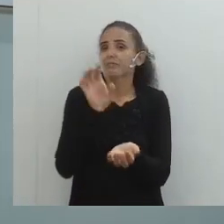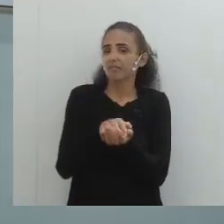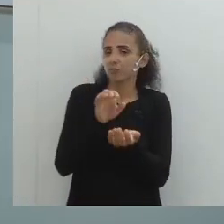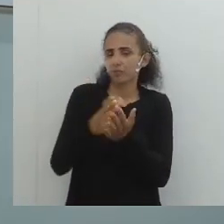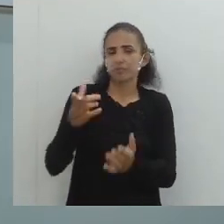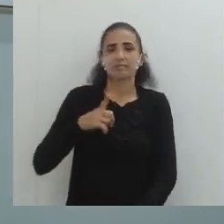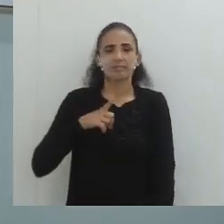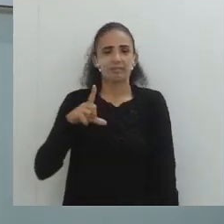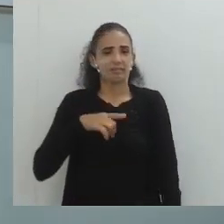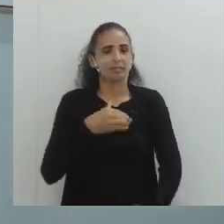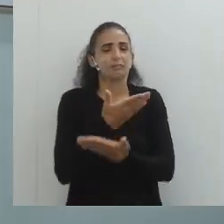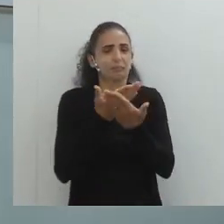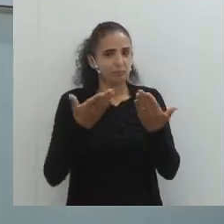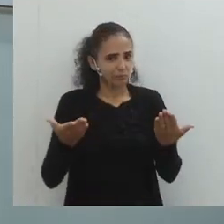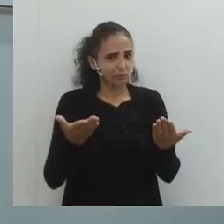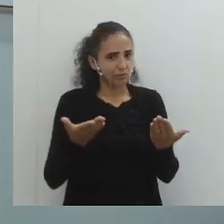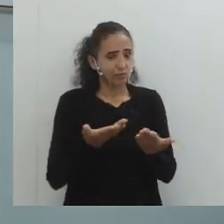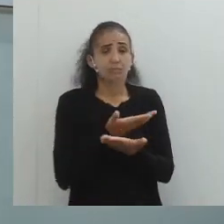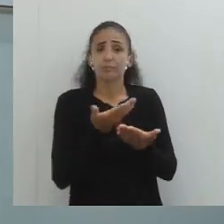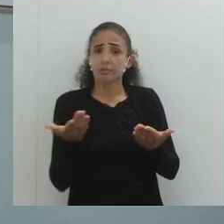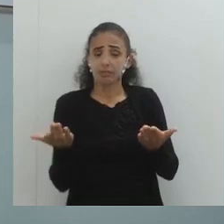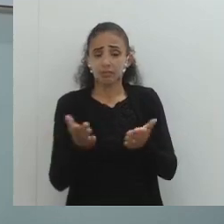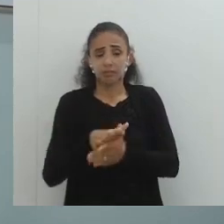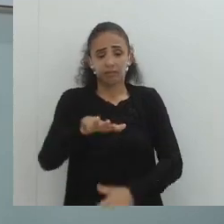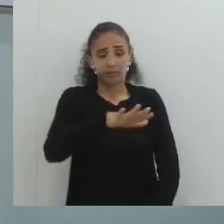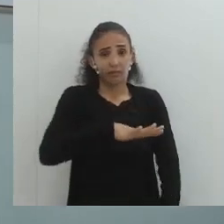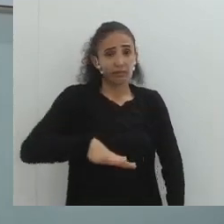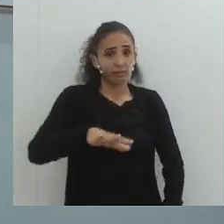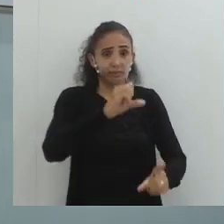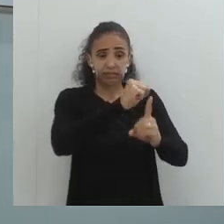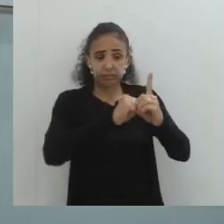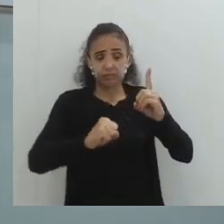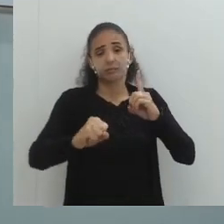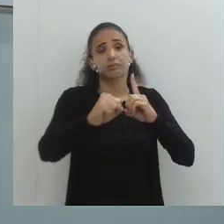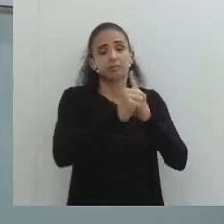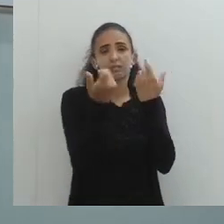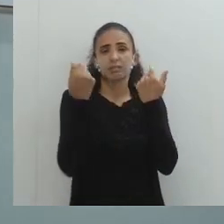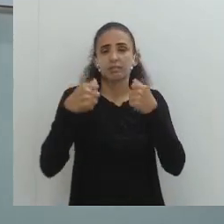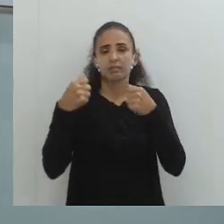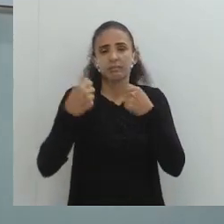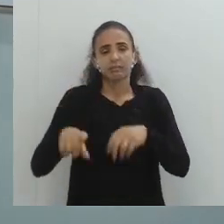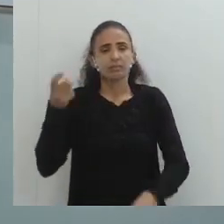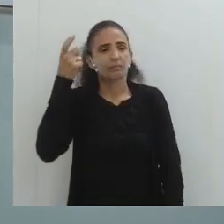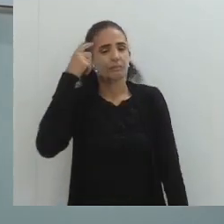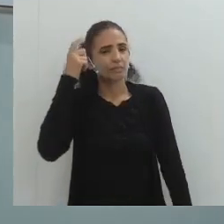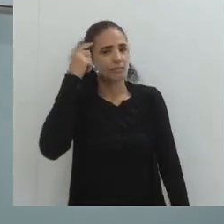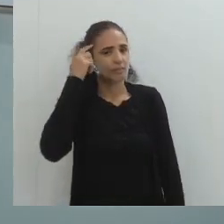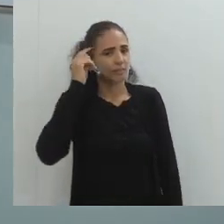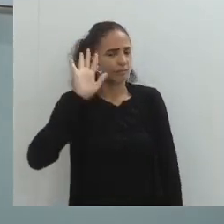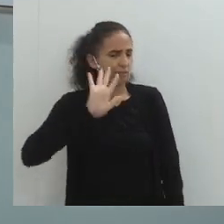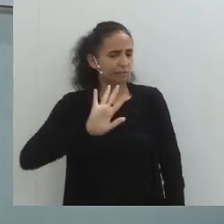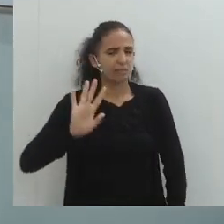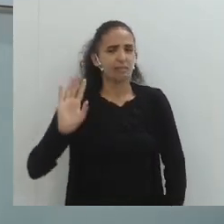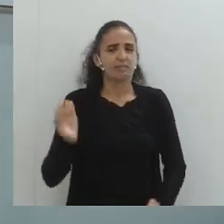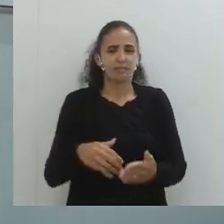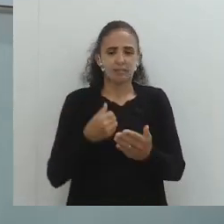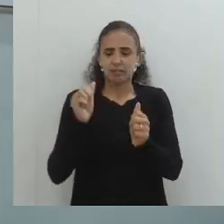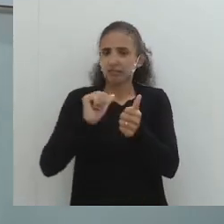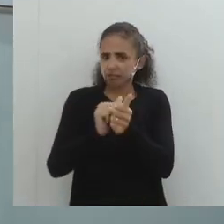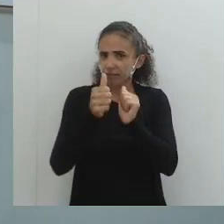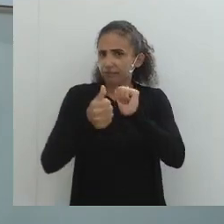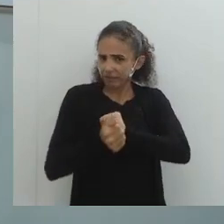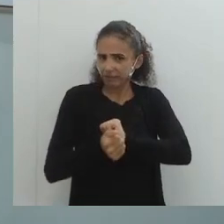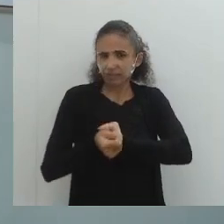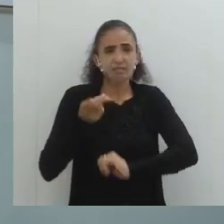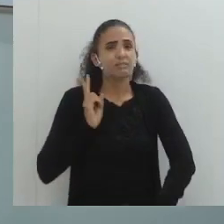Pernambuco. Então, não deixa de ser um espaço social que a gente precisa também refletir sobre isso, mas lá na frente, em esporte, nas